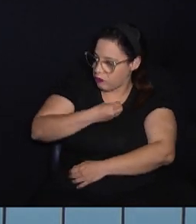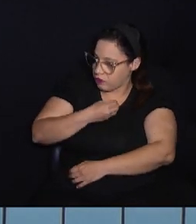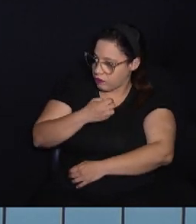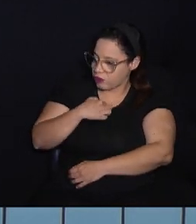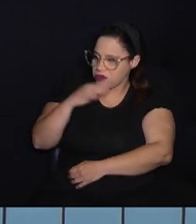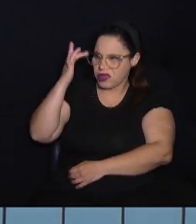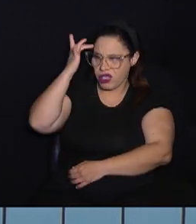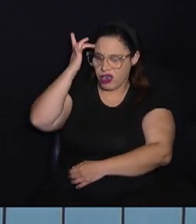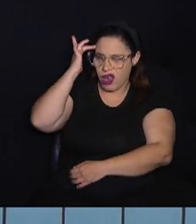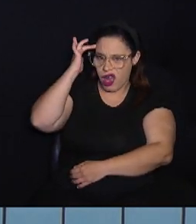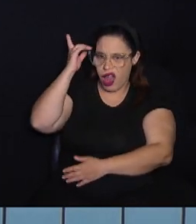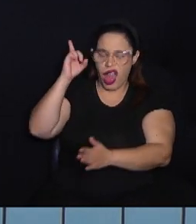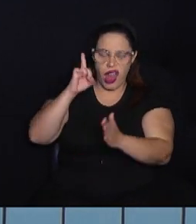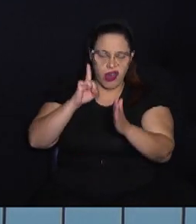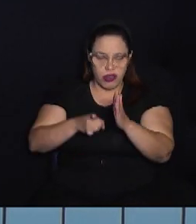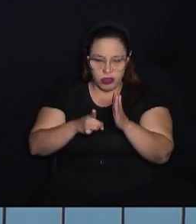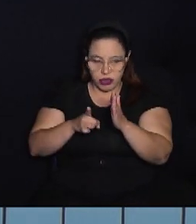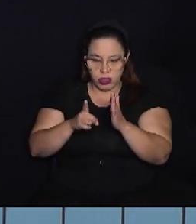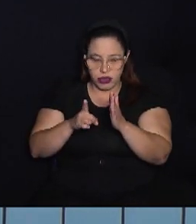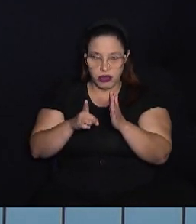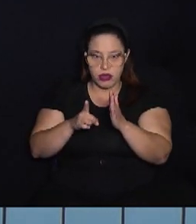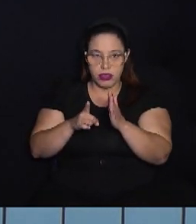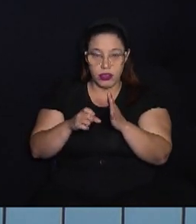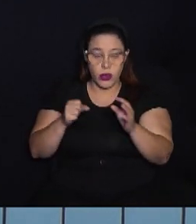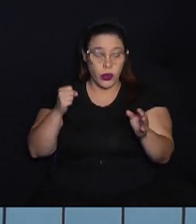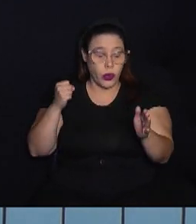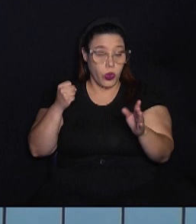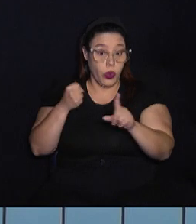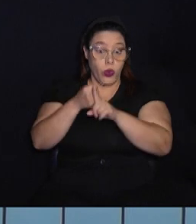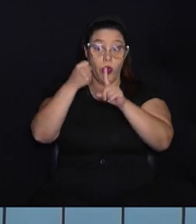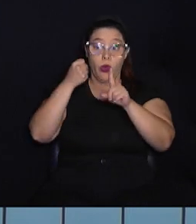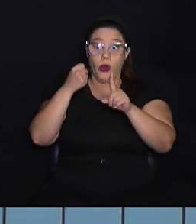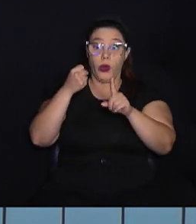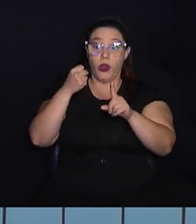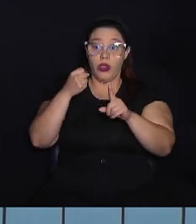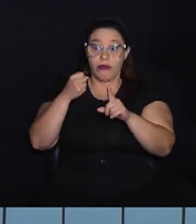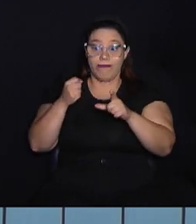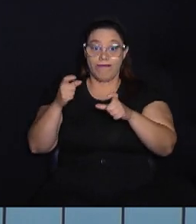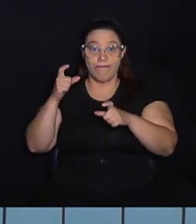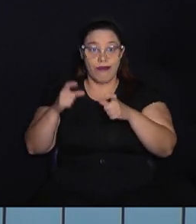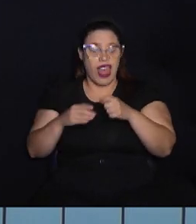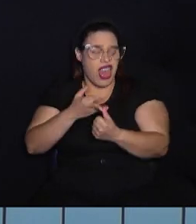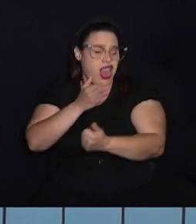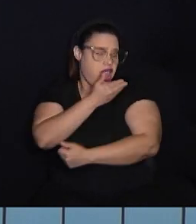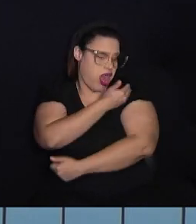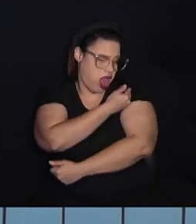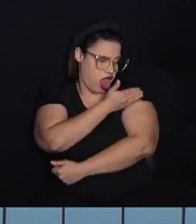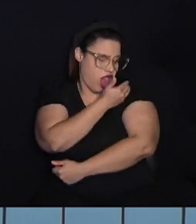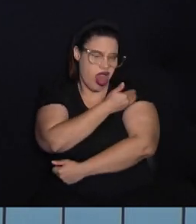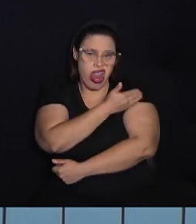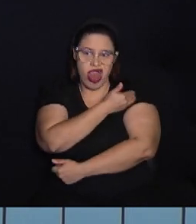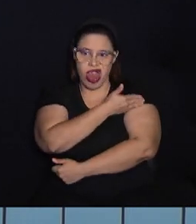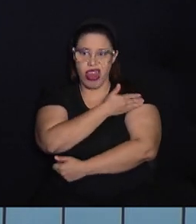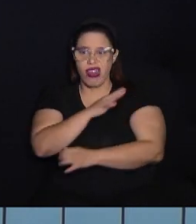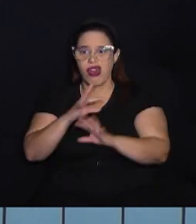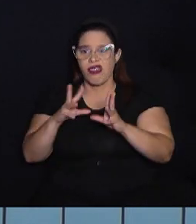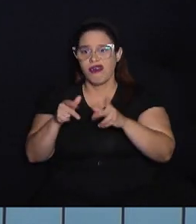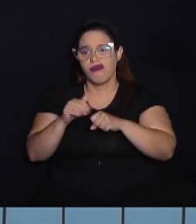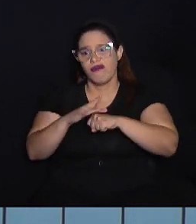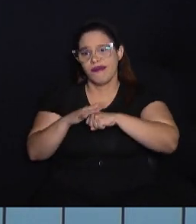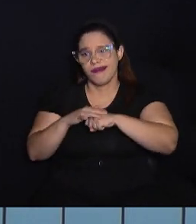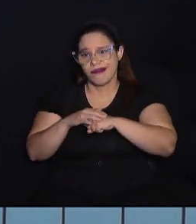acho que o diagnóstico do vitiligo, ele causa muito impacto, né, e existe muito preconceito, né, também em torno dessa doença. Acho importante a